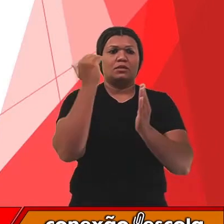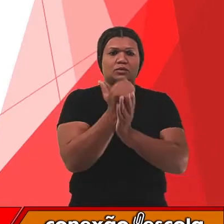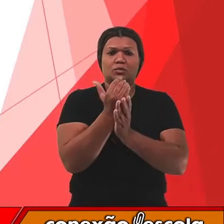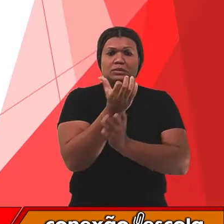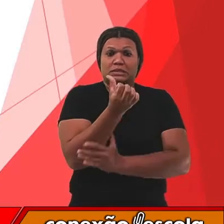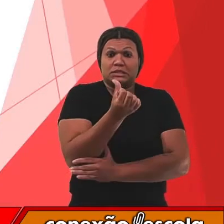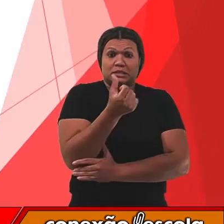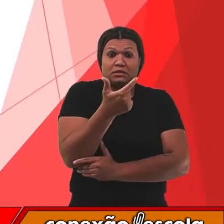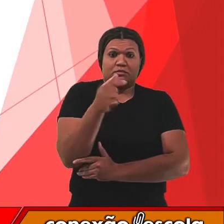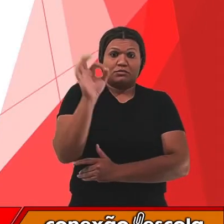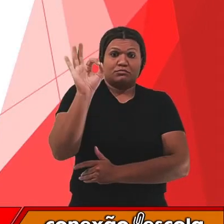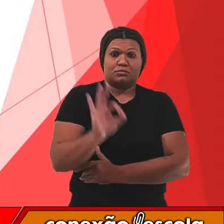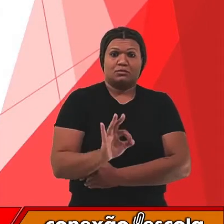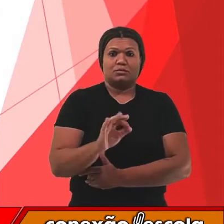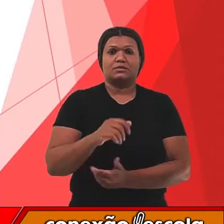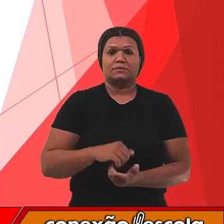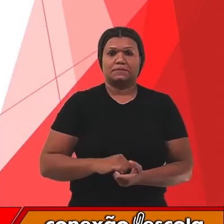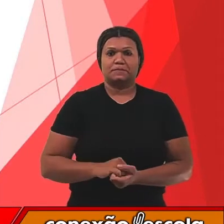62%.